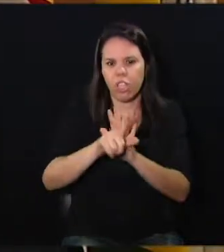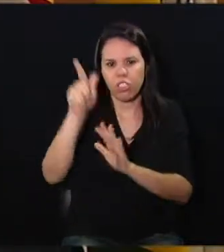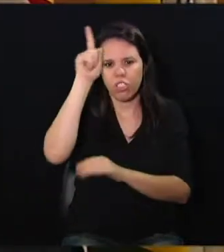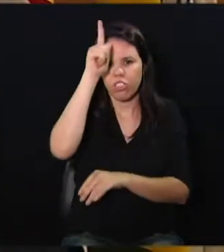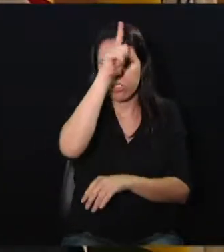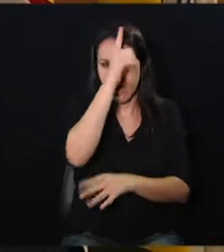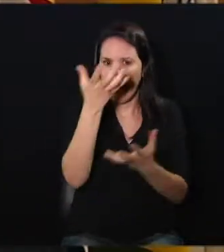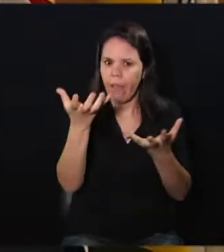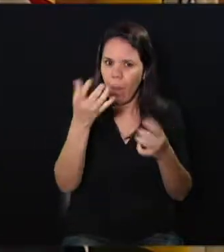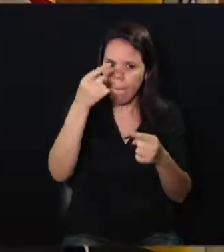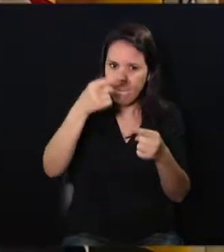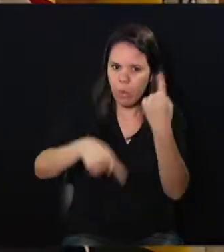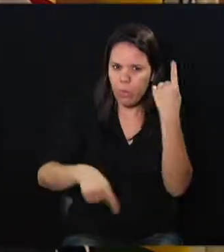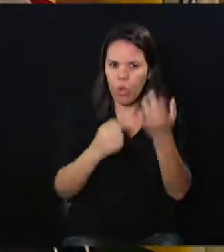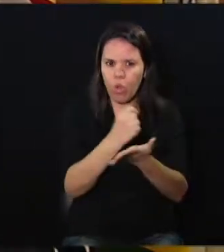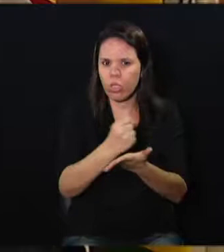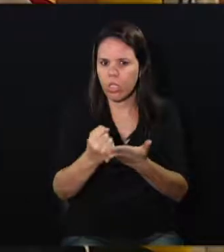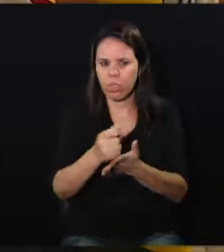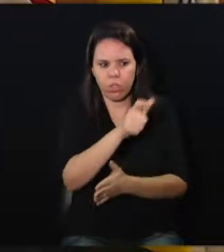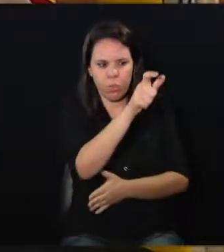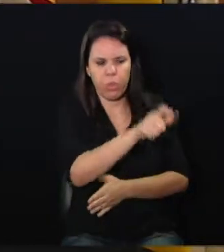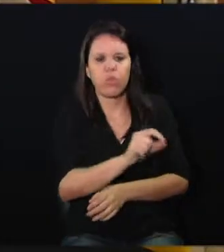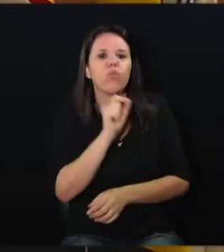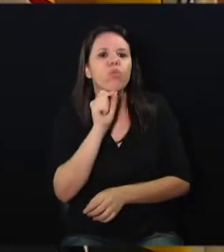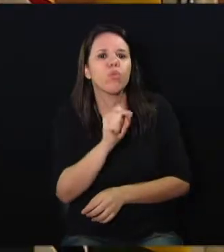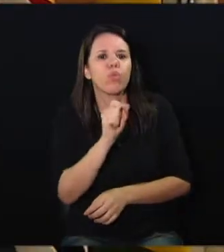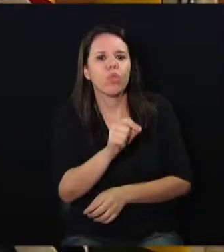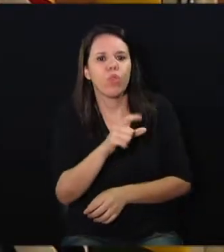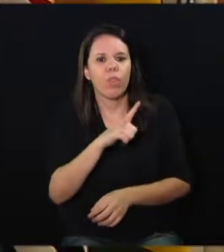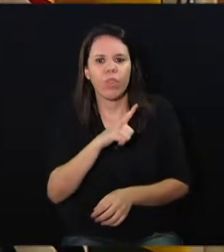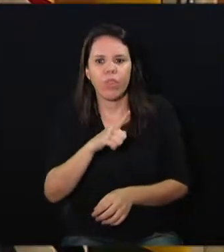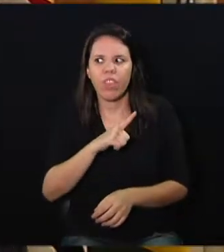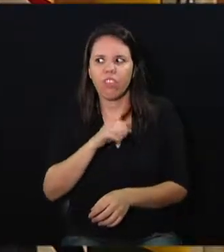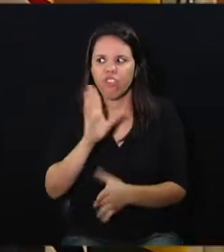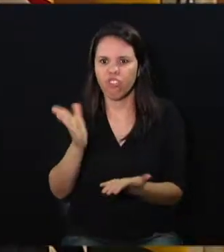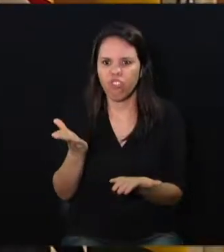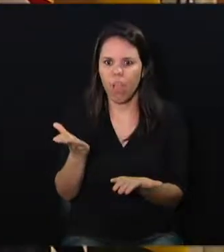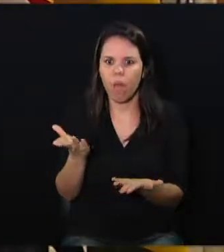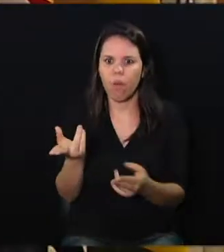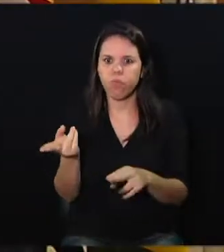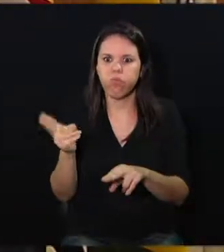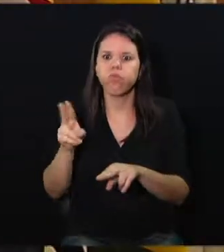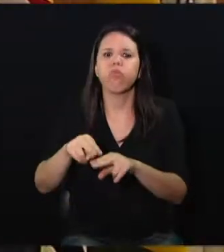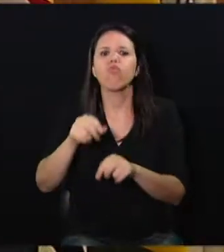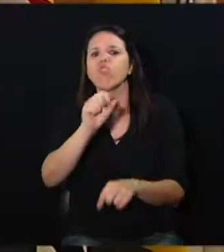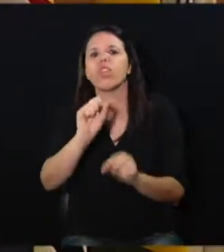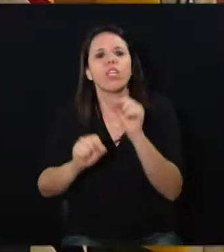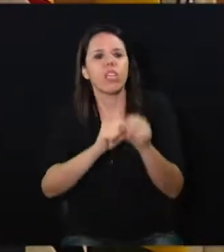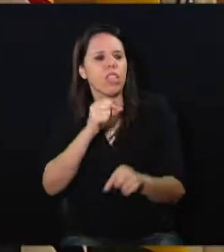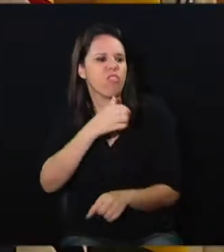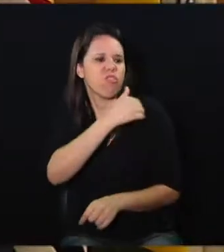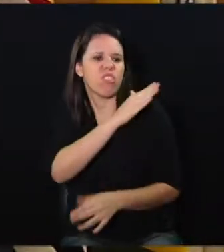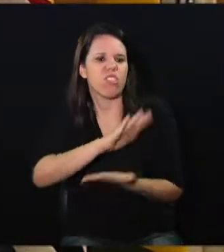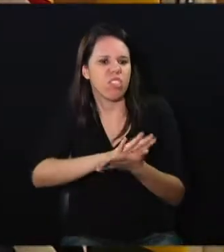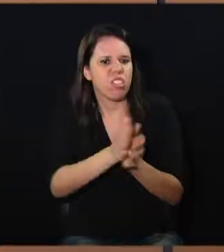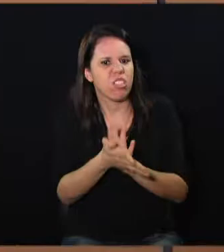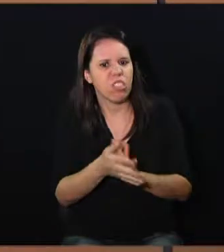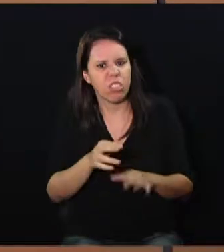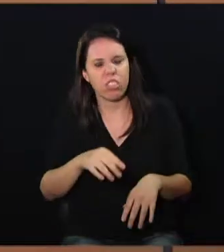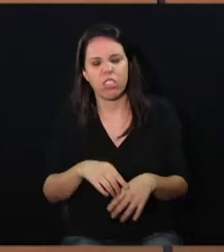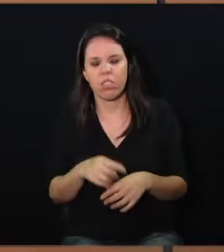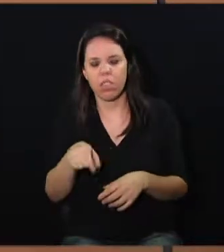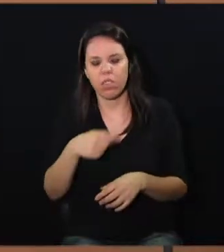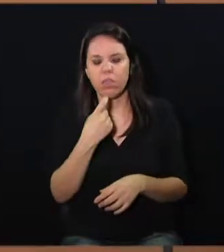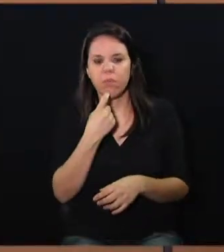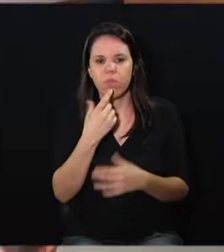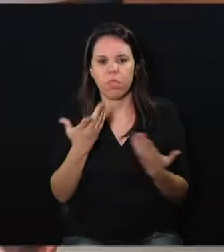quer proibir a contratação de pessoas que tenham sido condenadas pela lei do racismo no município de Campinas.